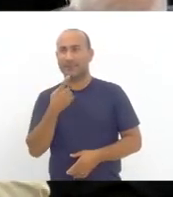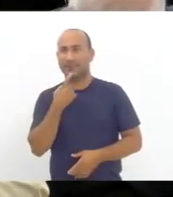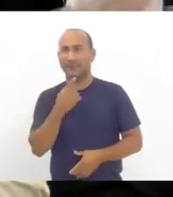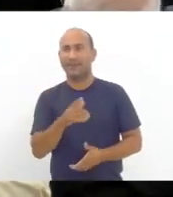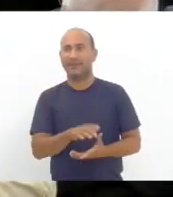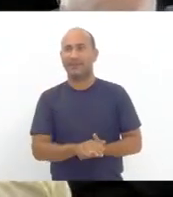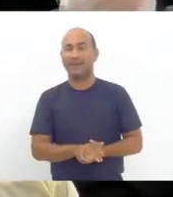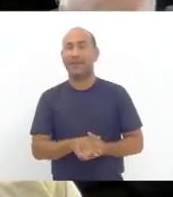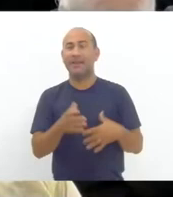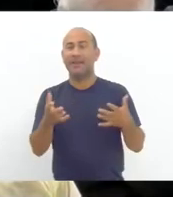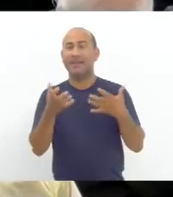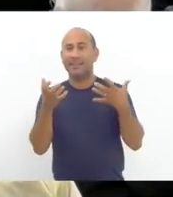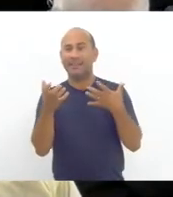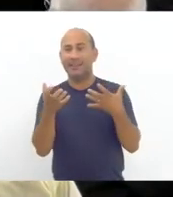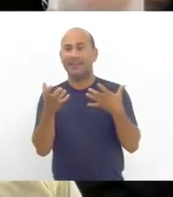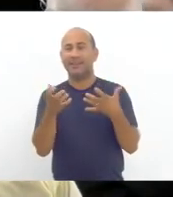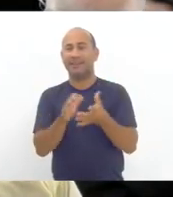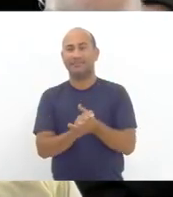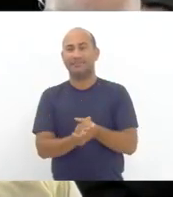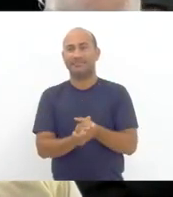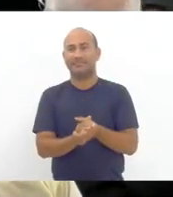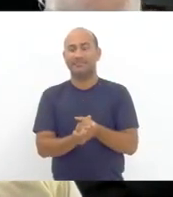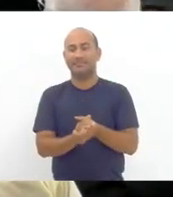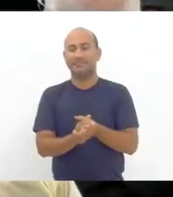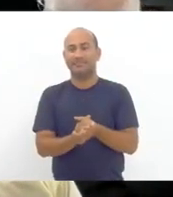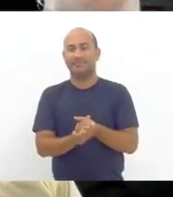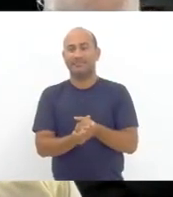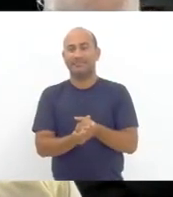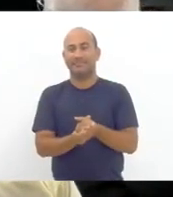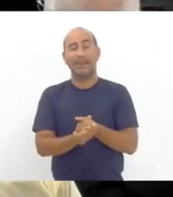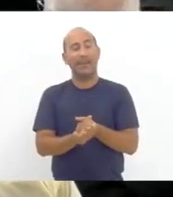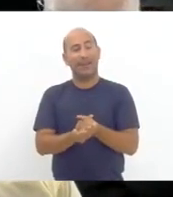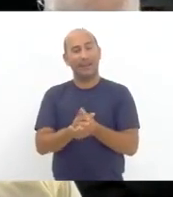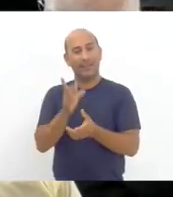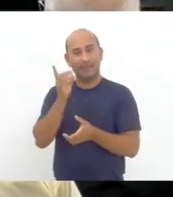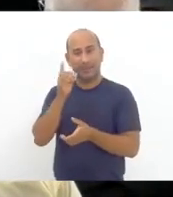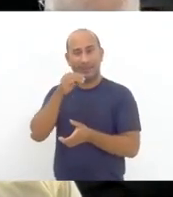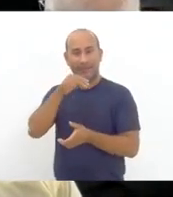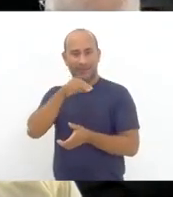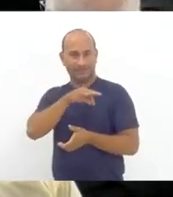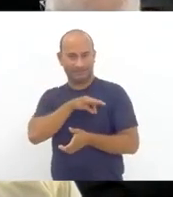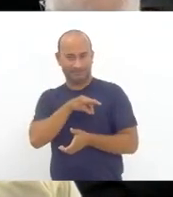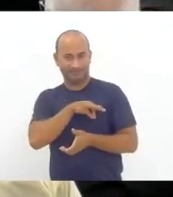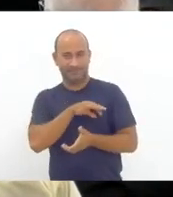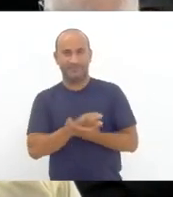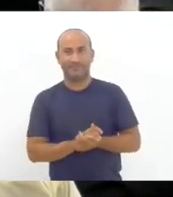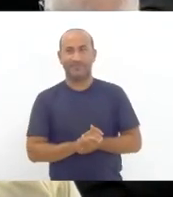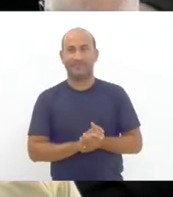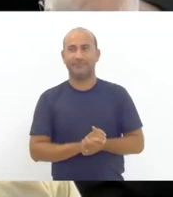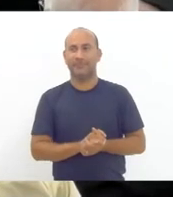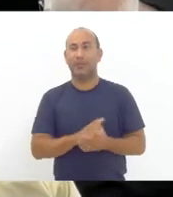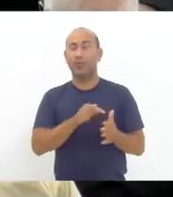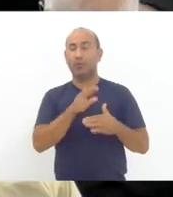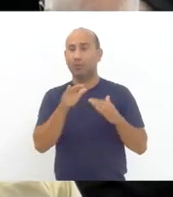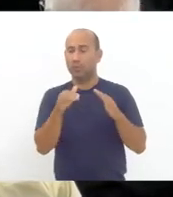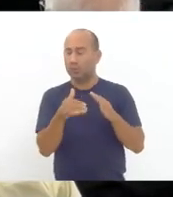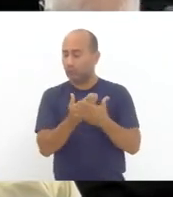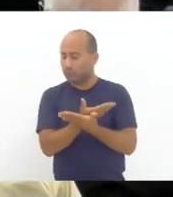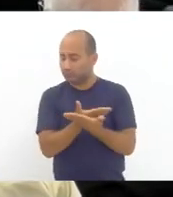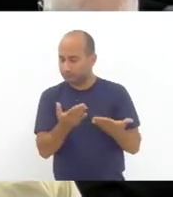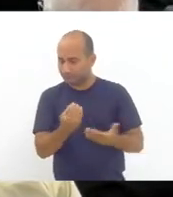queria cumprimentar minha querida deputada Marta Rocha cumprimentando ela cumprimento todos os